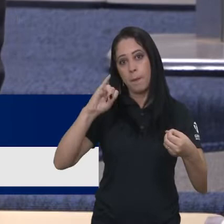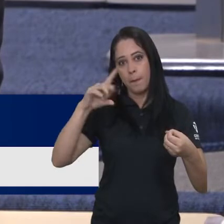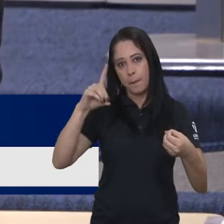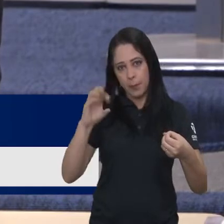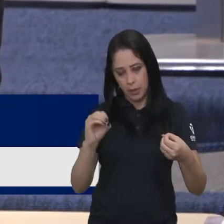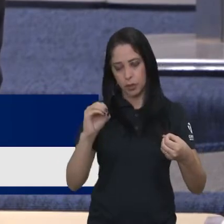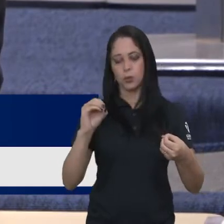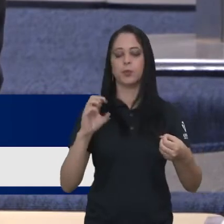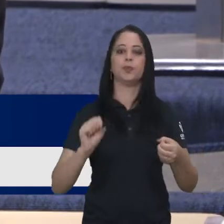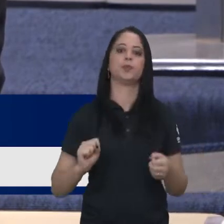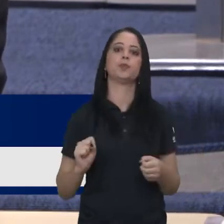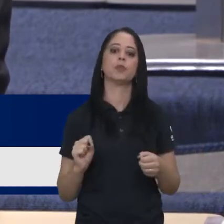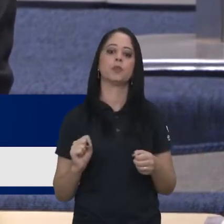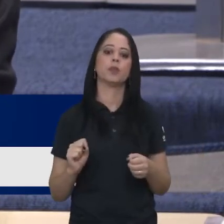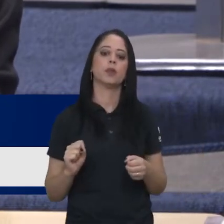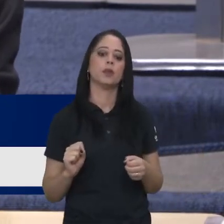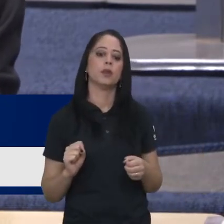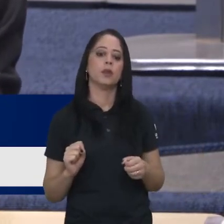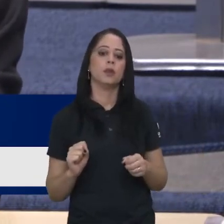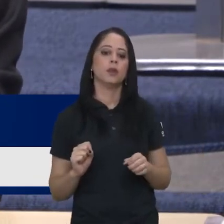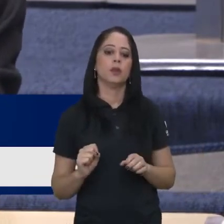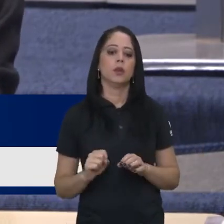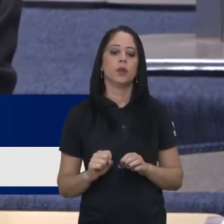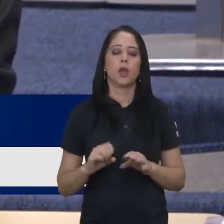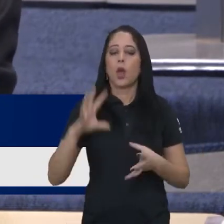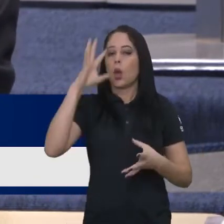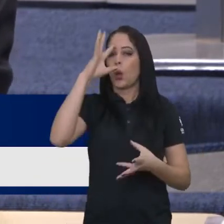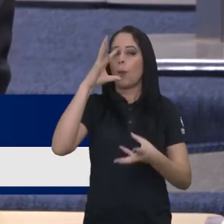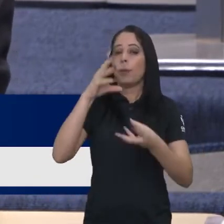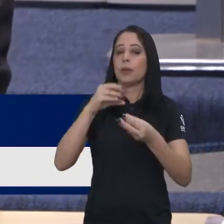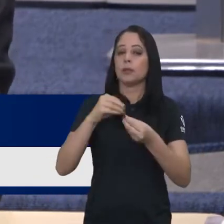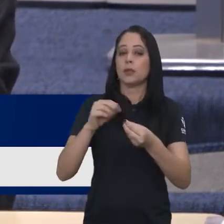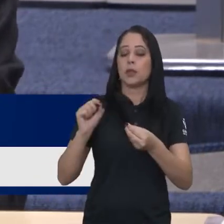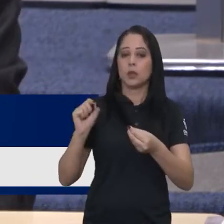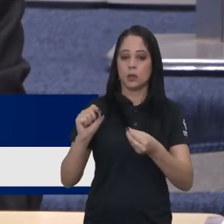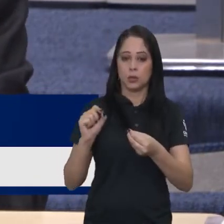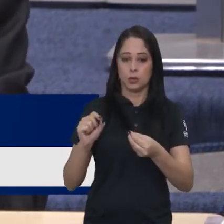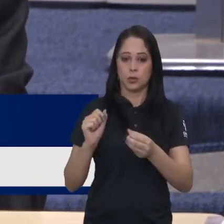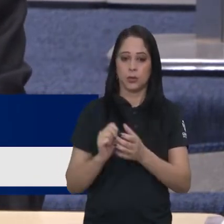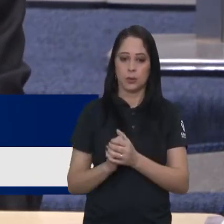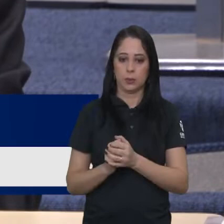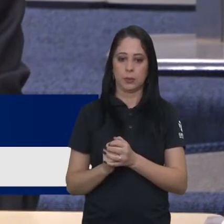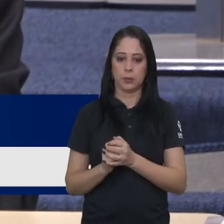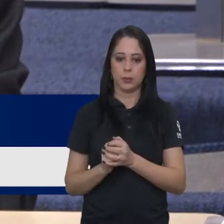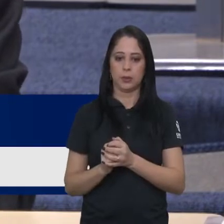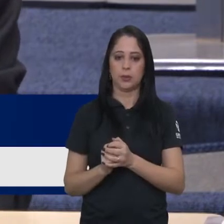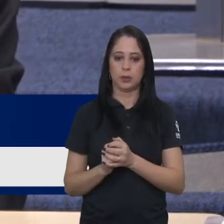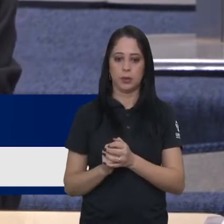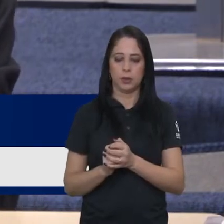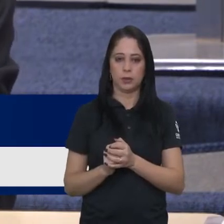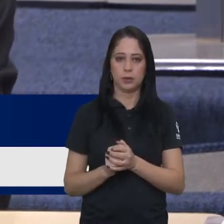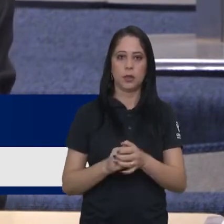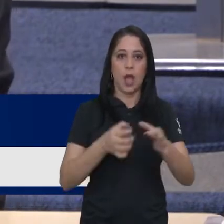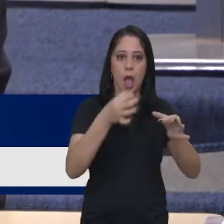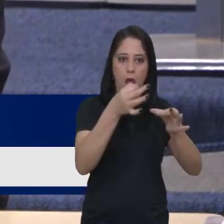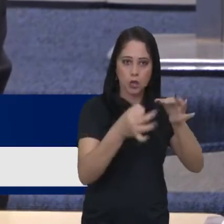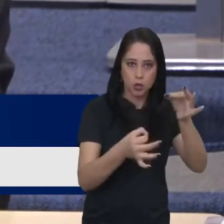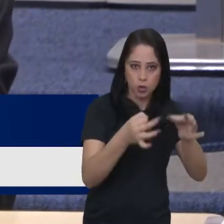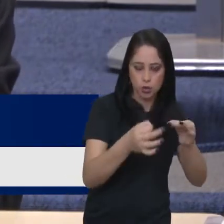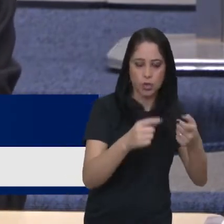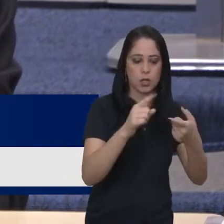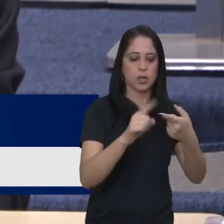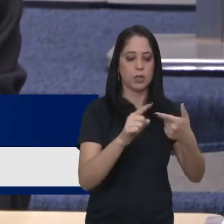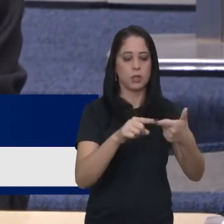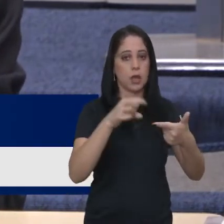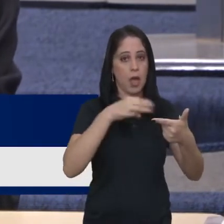muito boa com a Prefeitura nessa ação. E o que a gente chegou à conclusão com o auxílio do próprio Judiciário, do Ministério